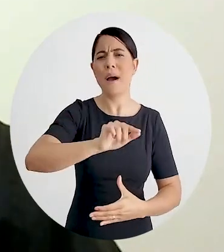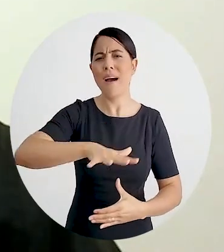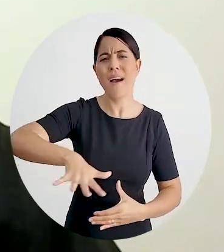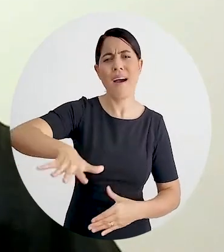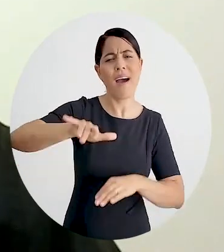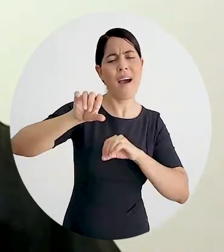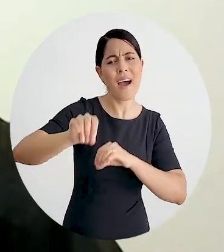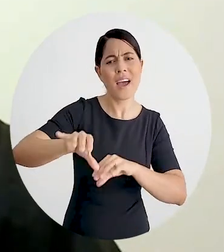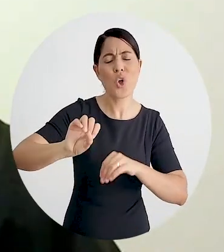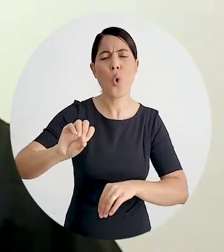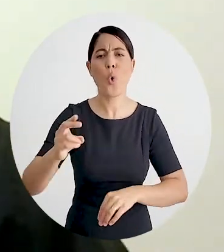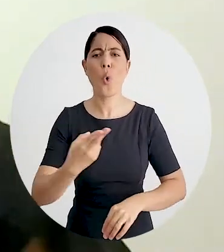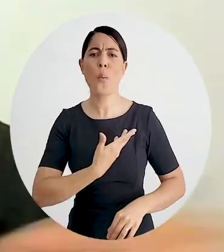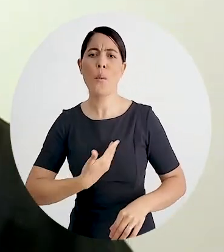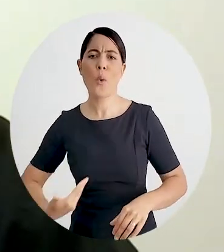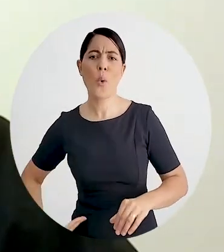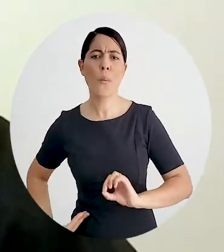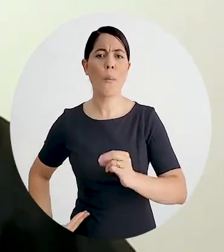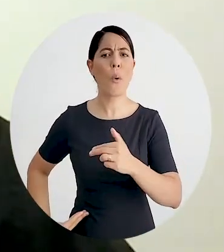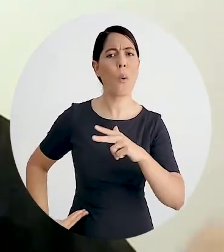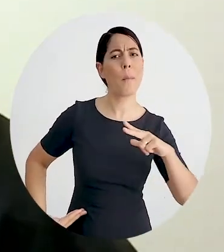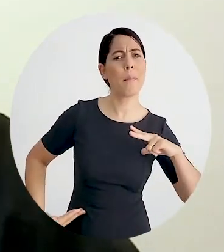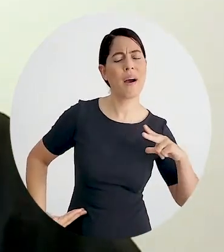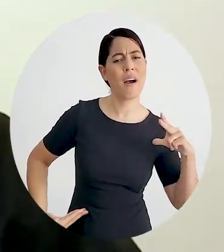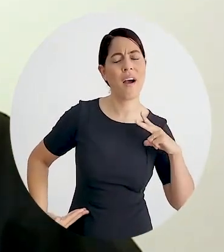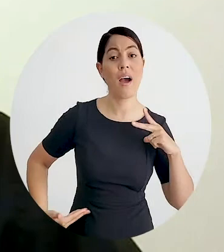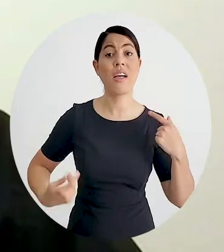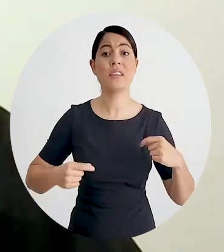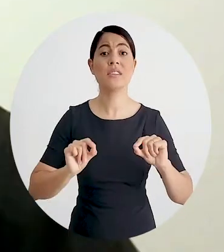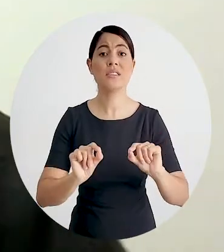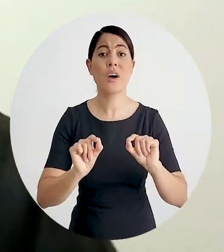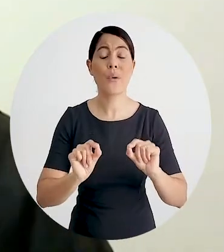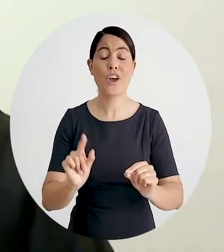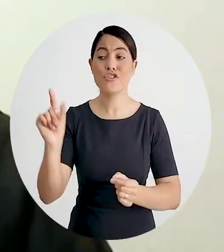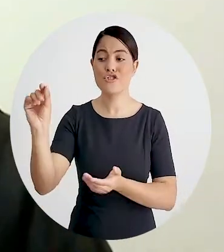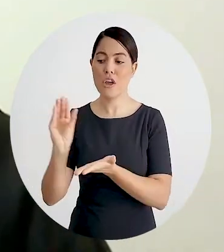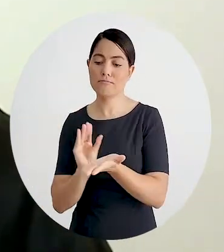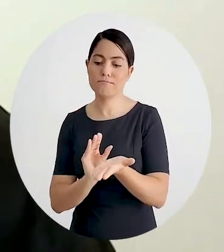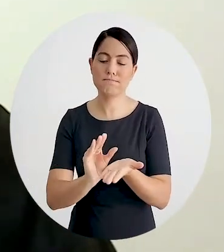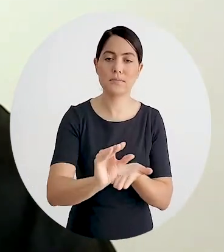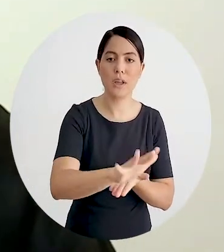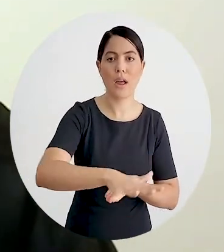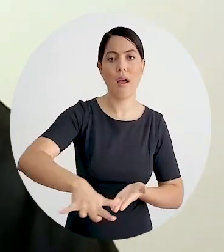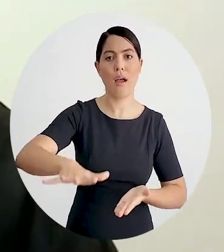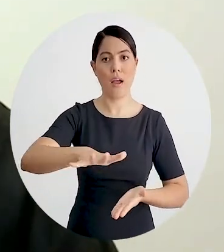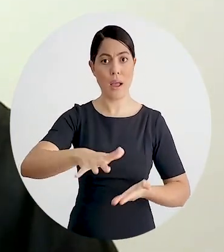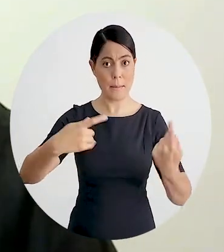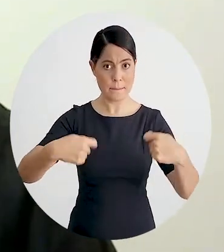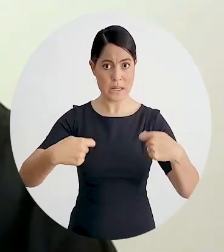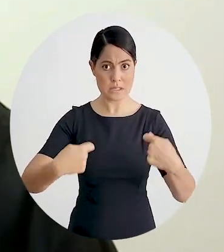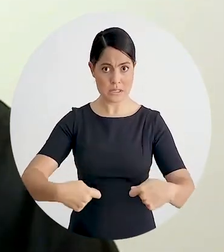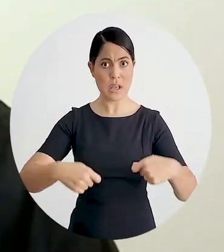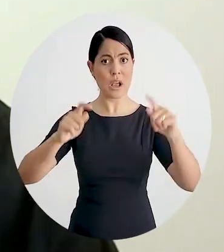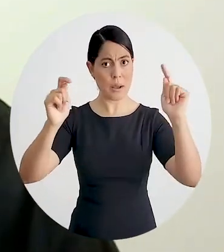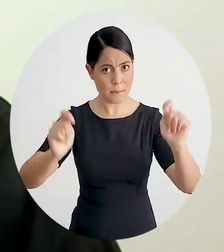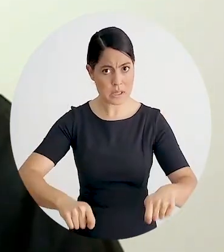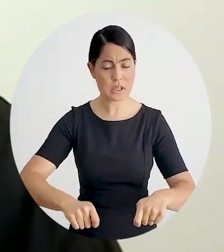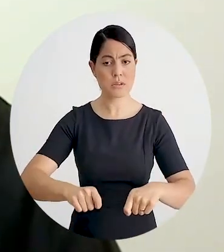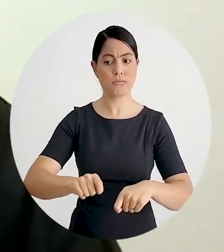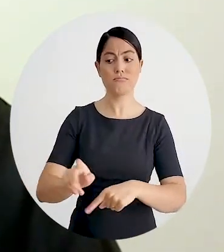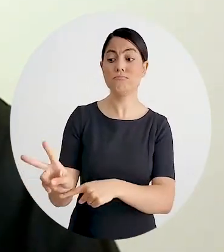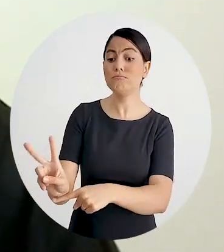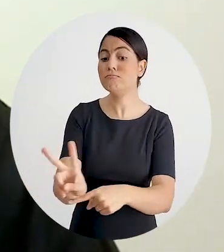modalidades de ensino, seja público ou particular, depende de investimento, de capacitação,